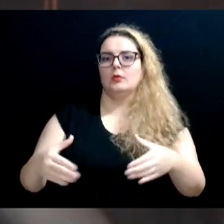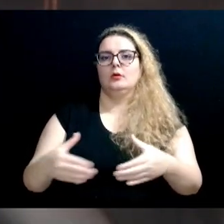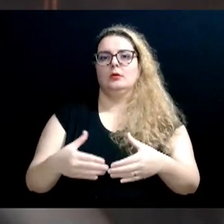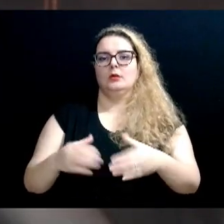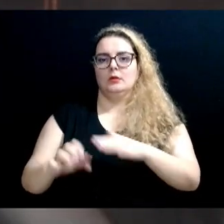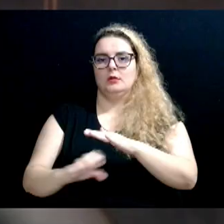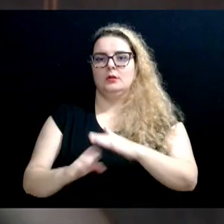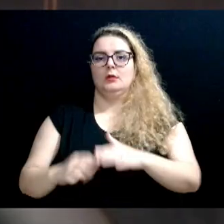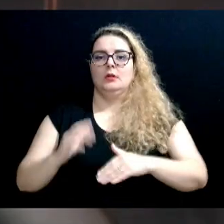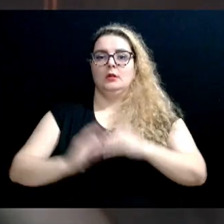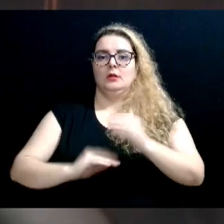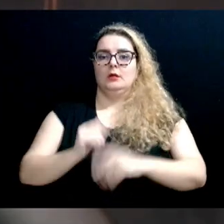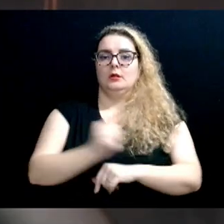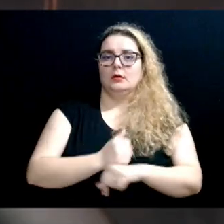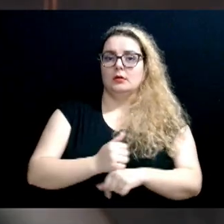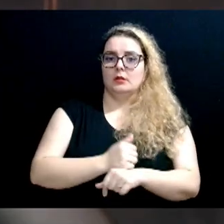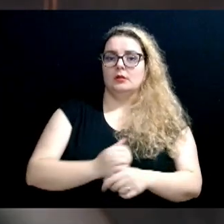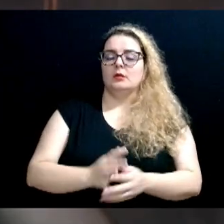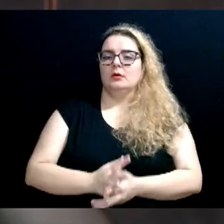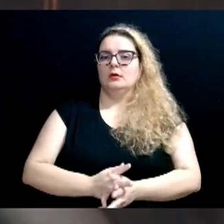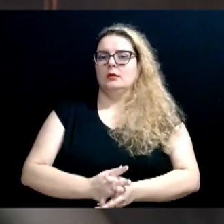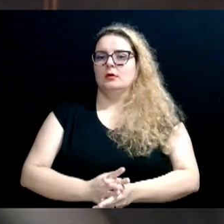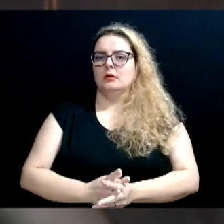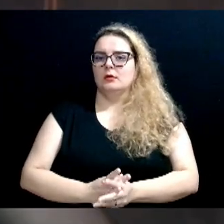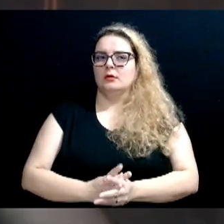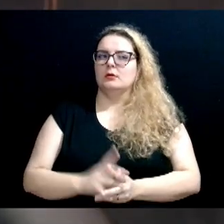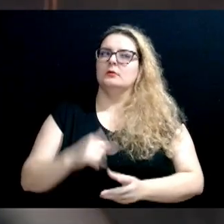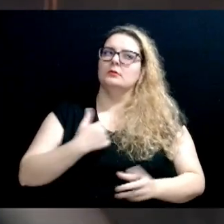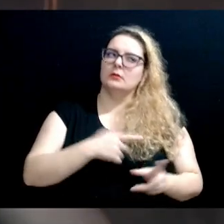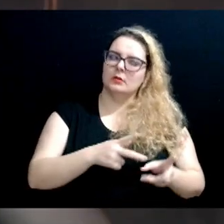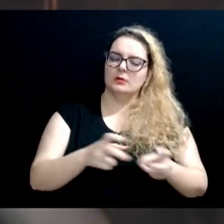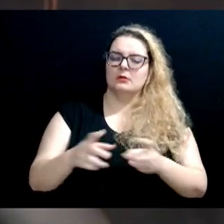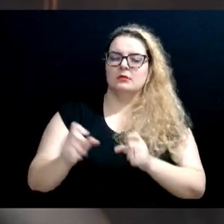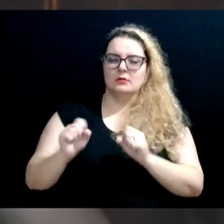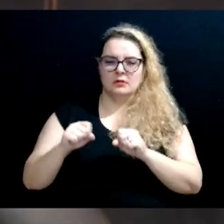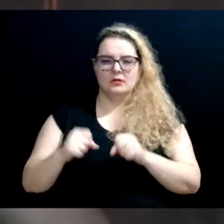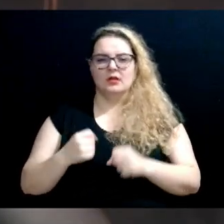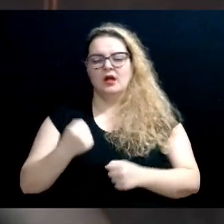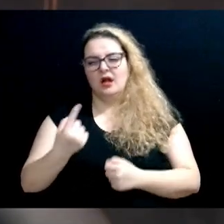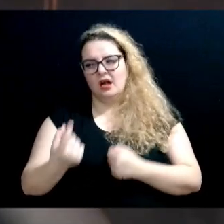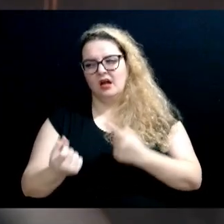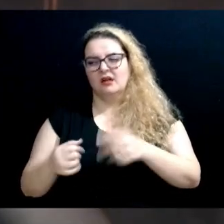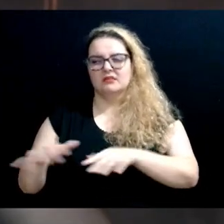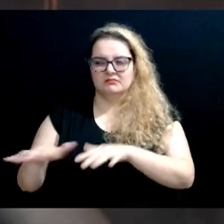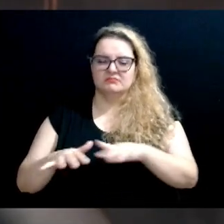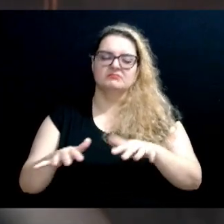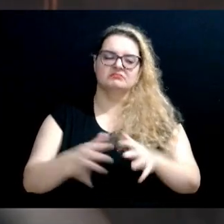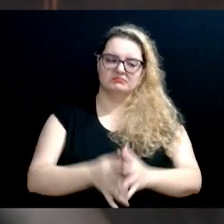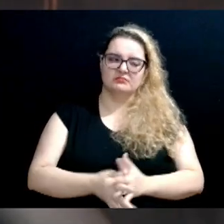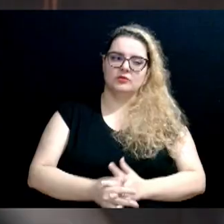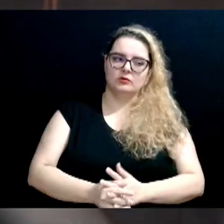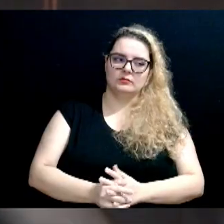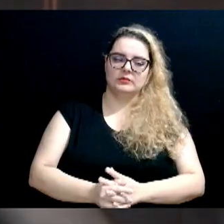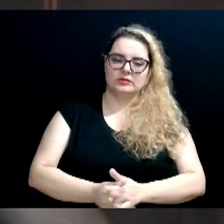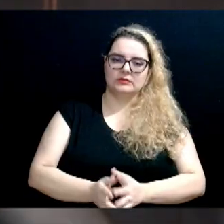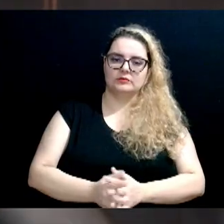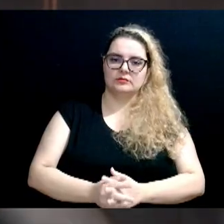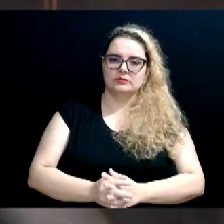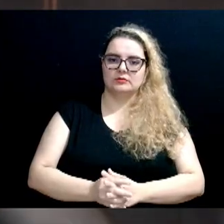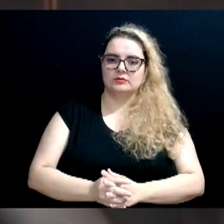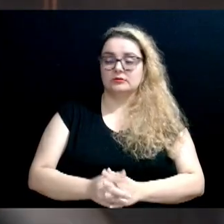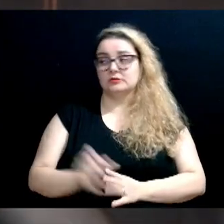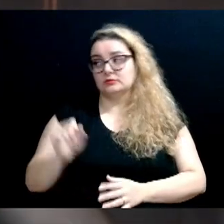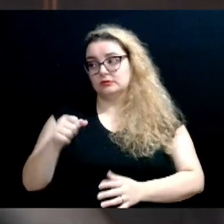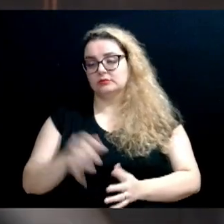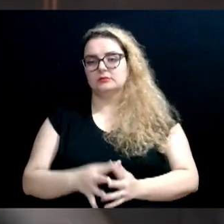profissional, a gente percebe, sim, alguns movimentos. Rúbia. Um movimento